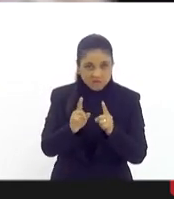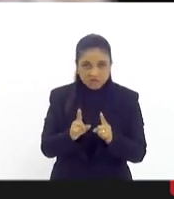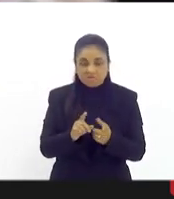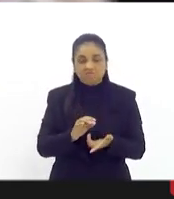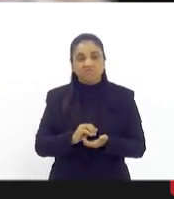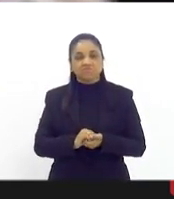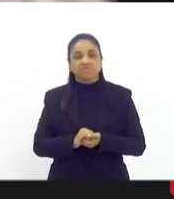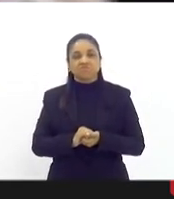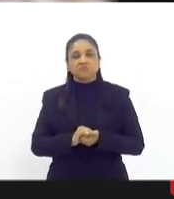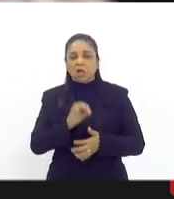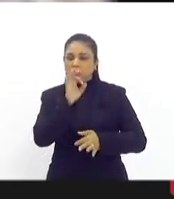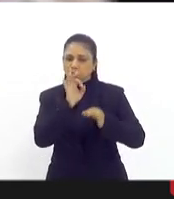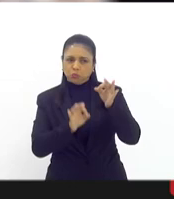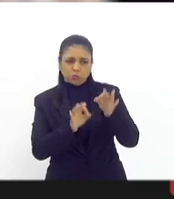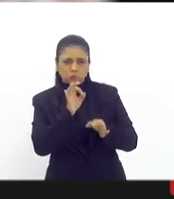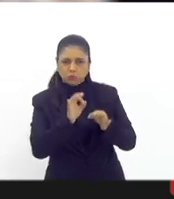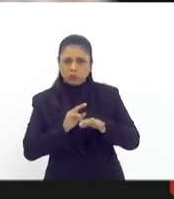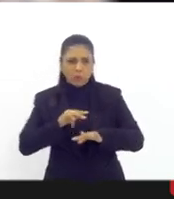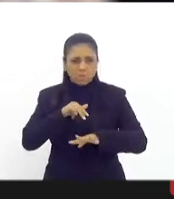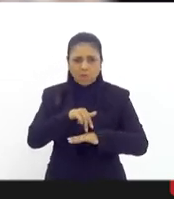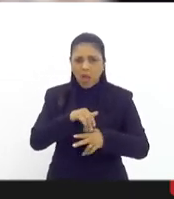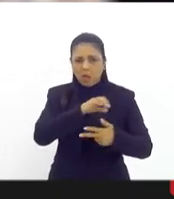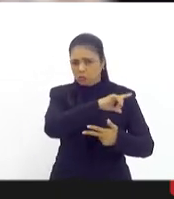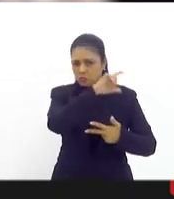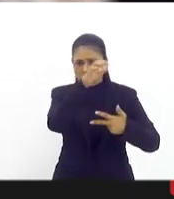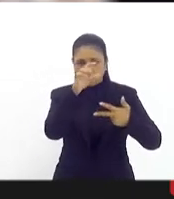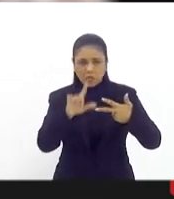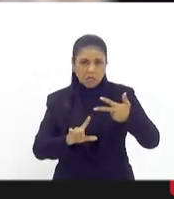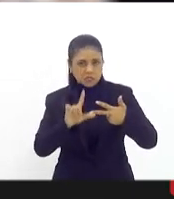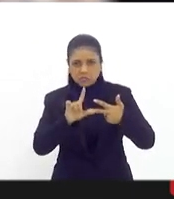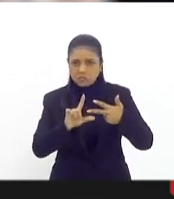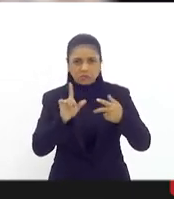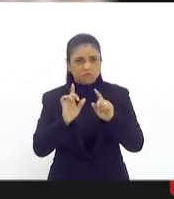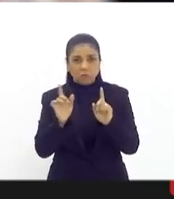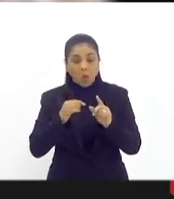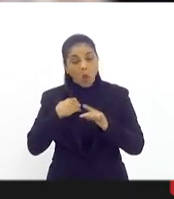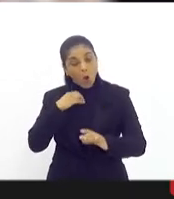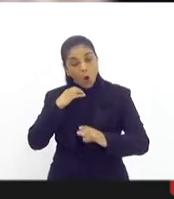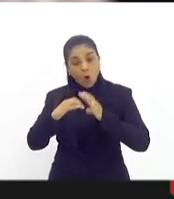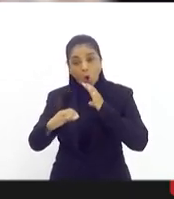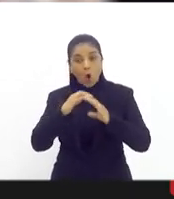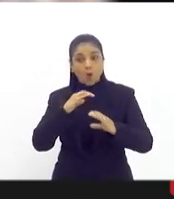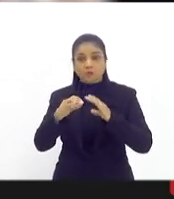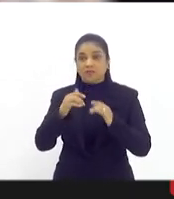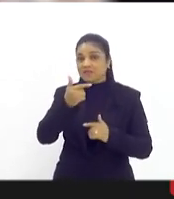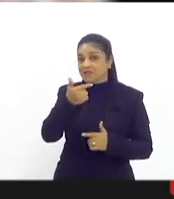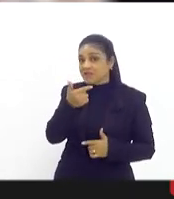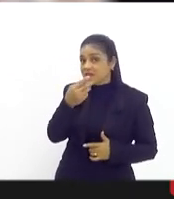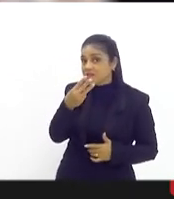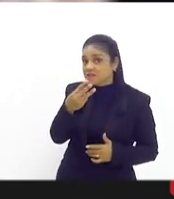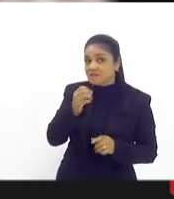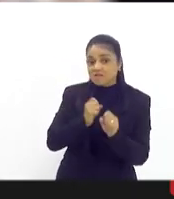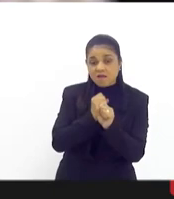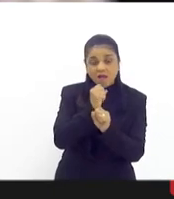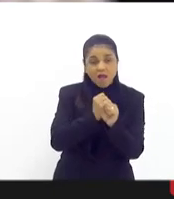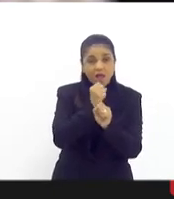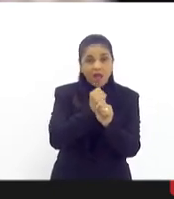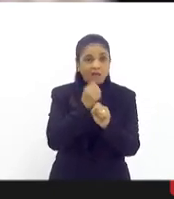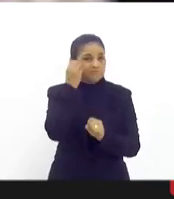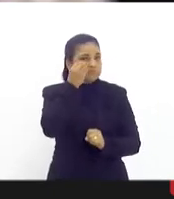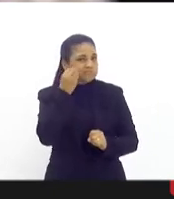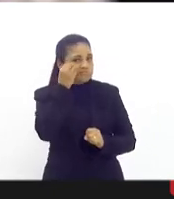né, da justiça ou do legislativo, eu sou aqui um comunicador. Tenho 13 anos de experiência criando conteúdo para a